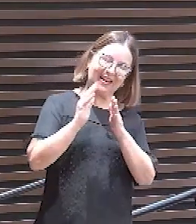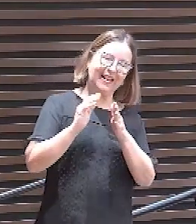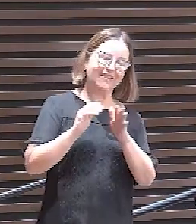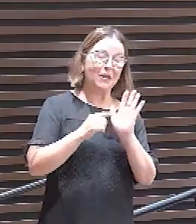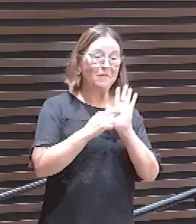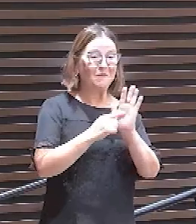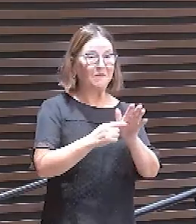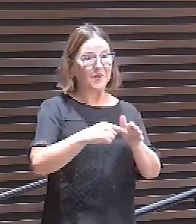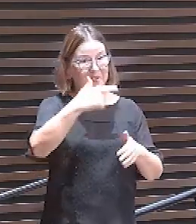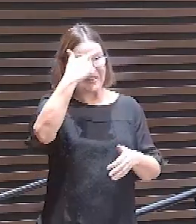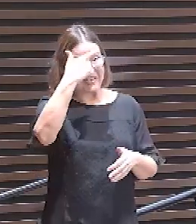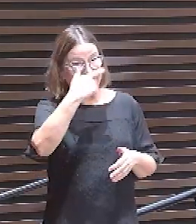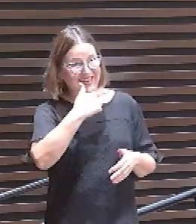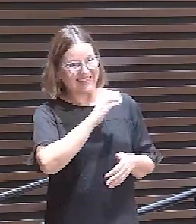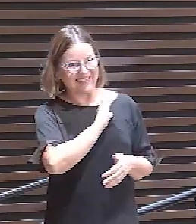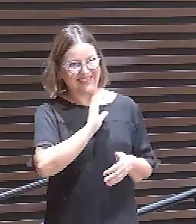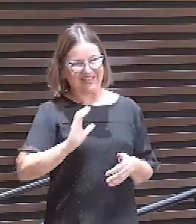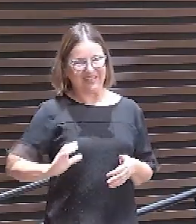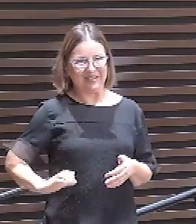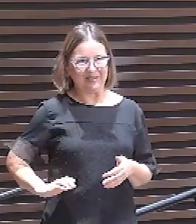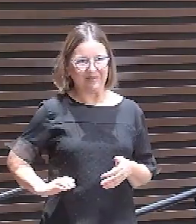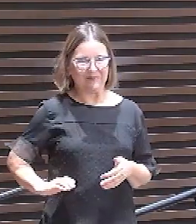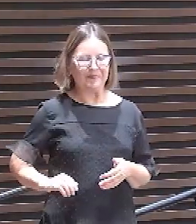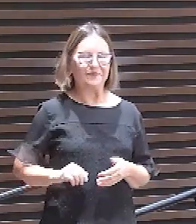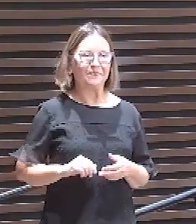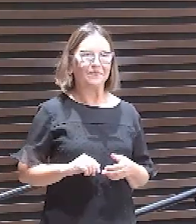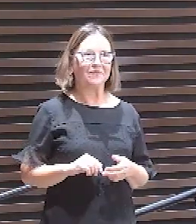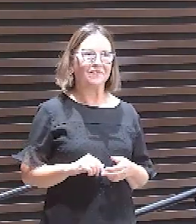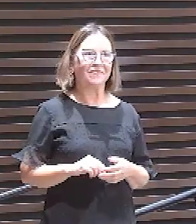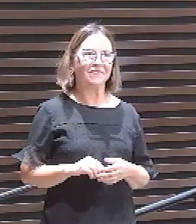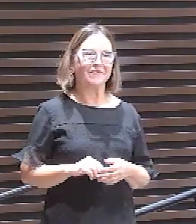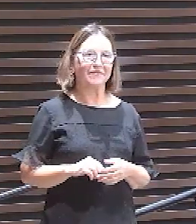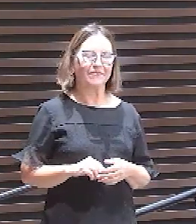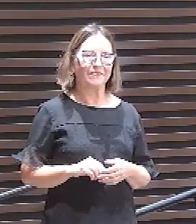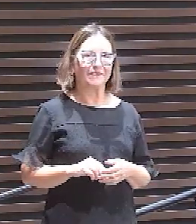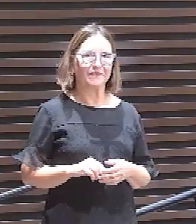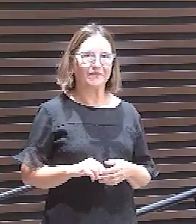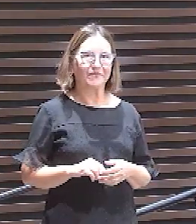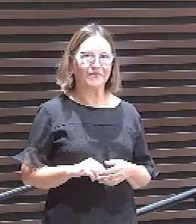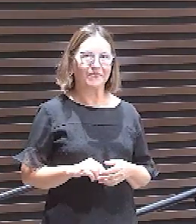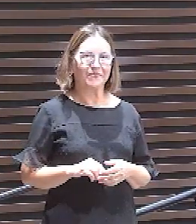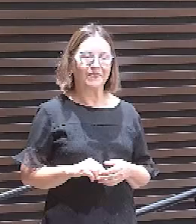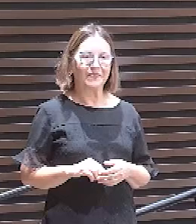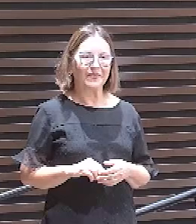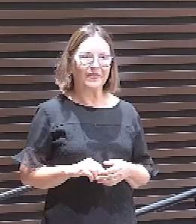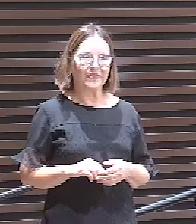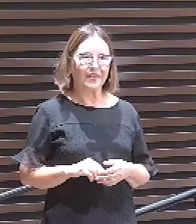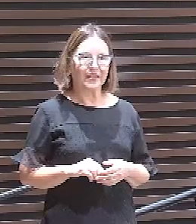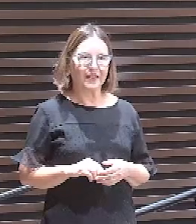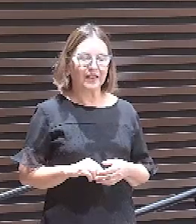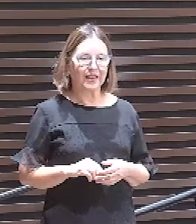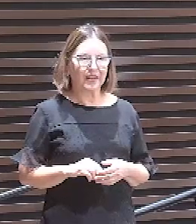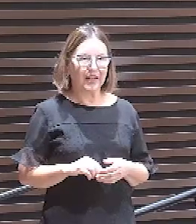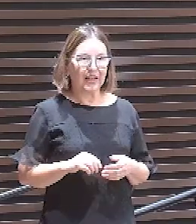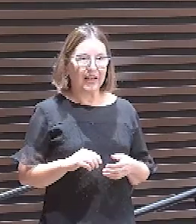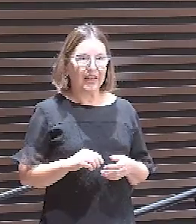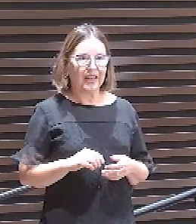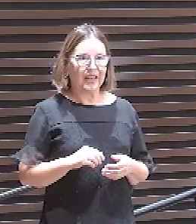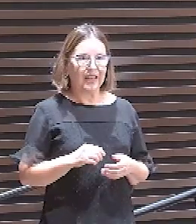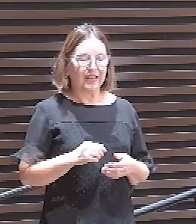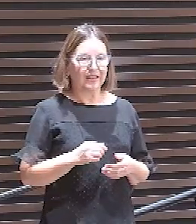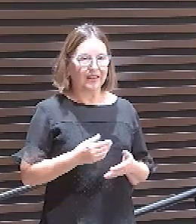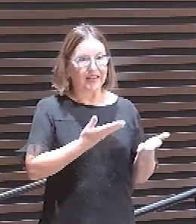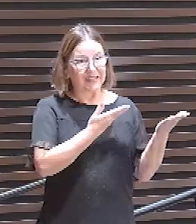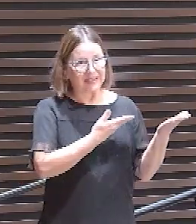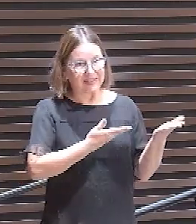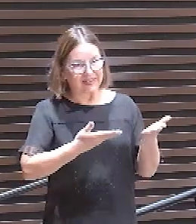Cristo. Essa segunda menção da trasladação focaliza a dimensão da dedicação